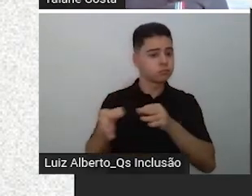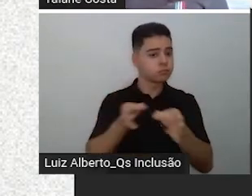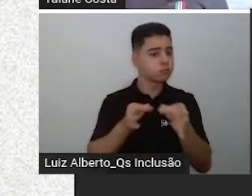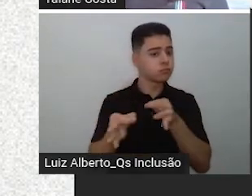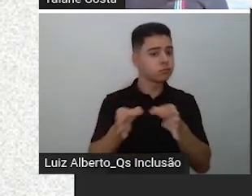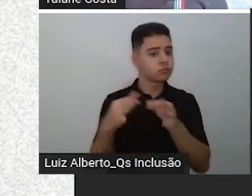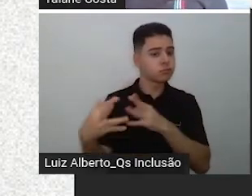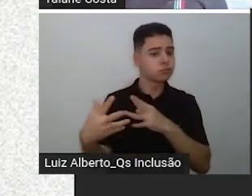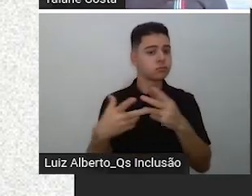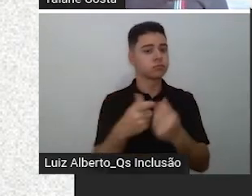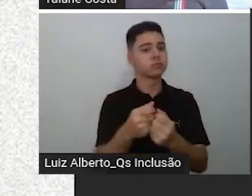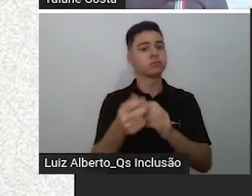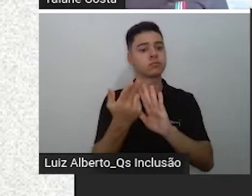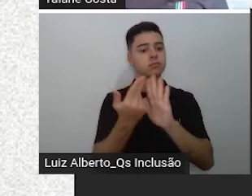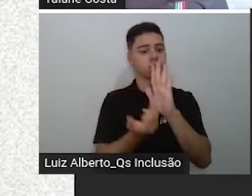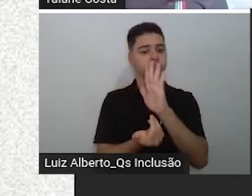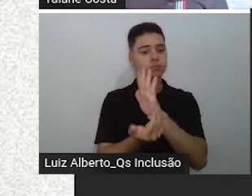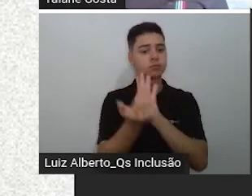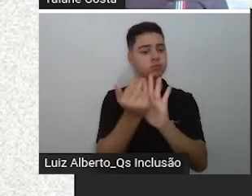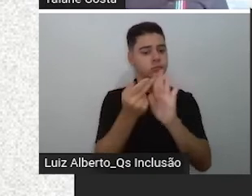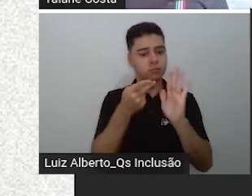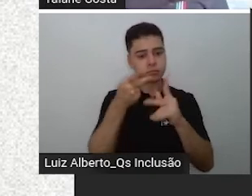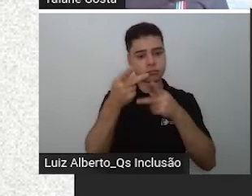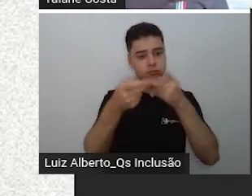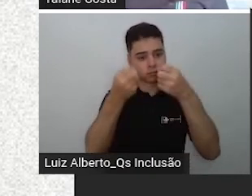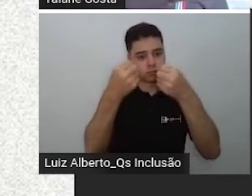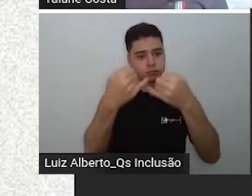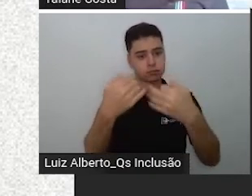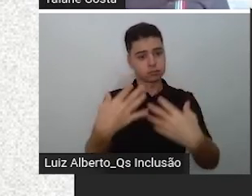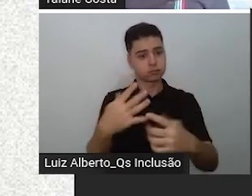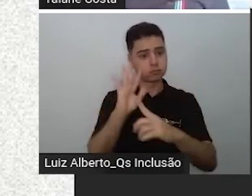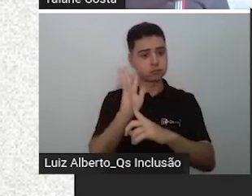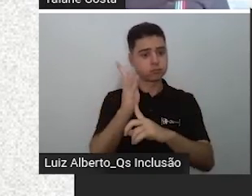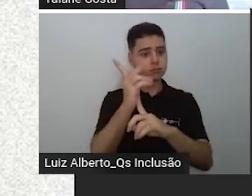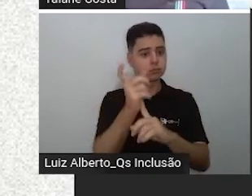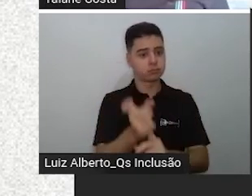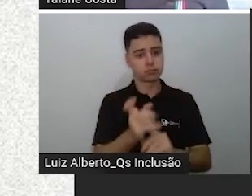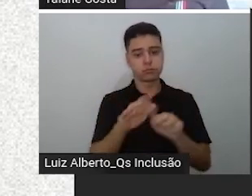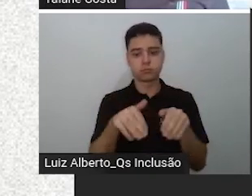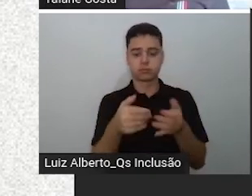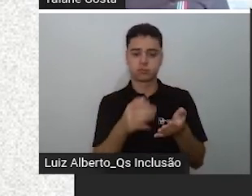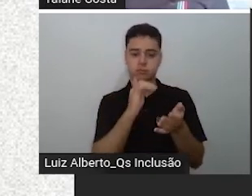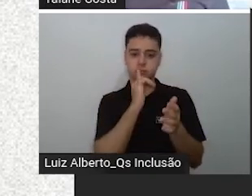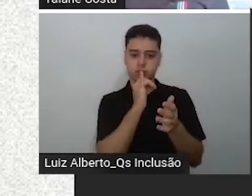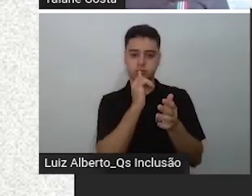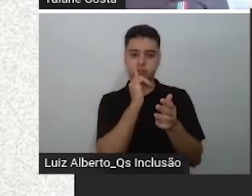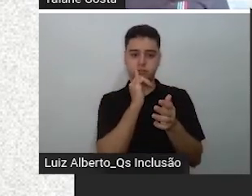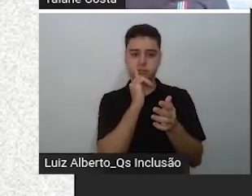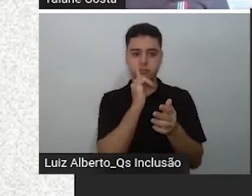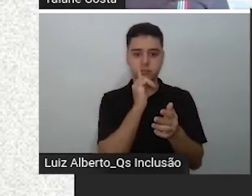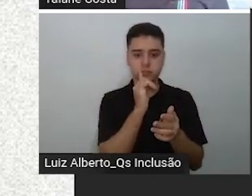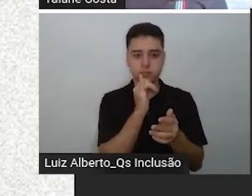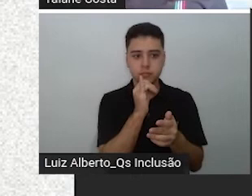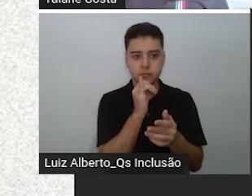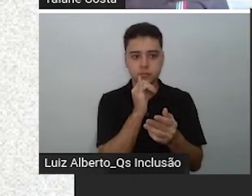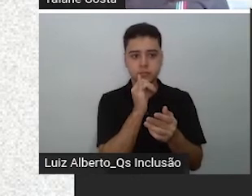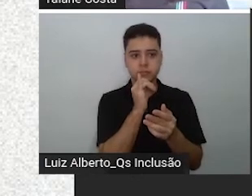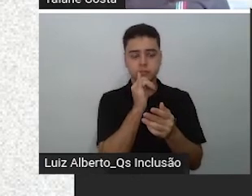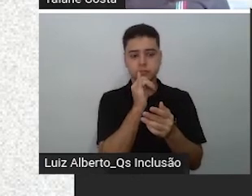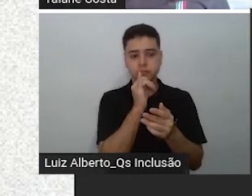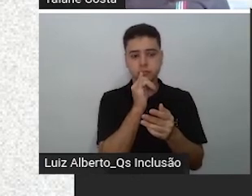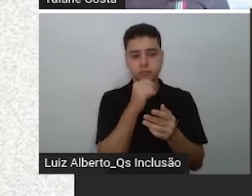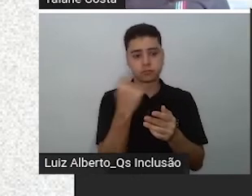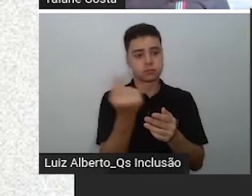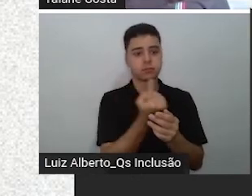de expografia, falar um pouco mais dos artistas. Então, a gente fala que é